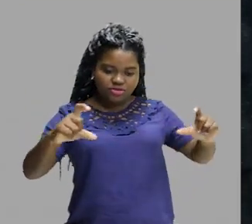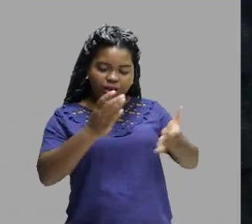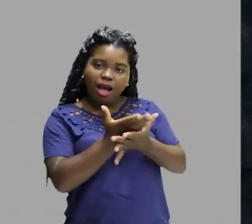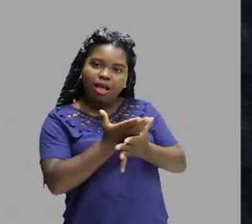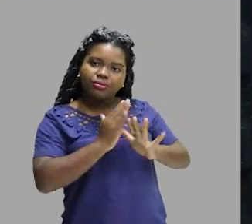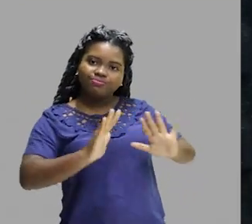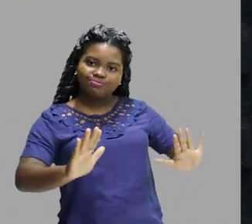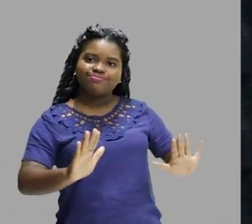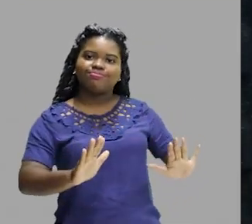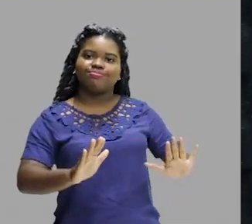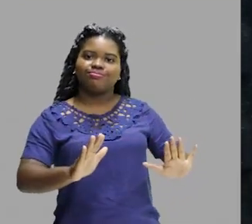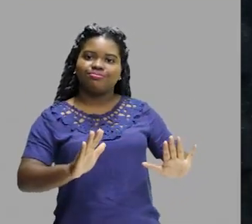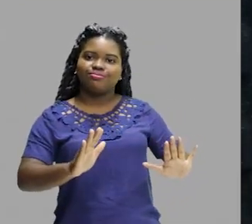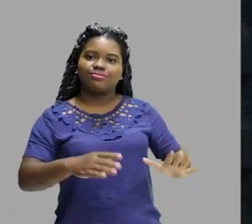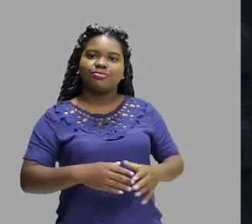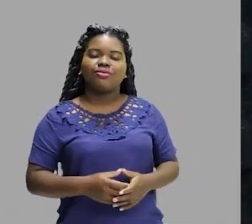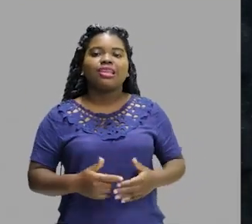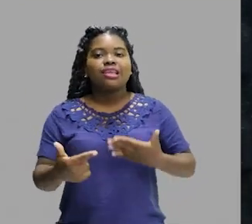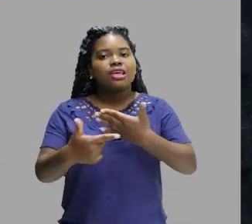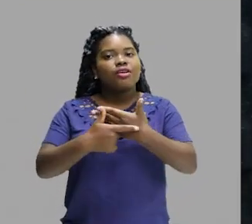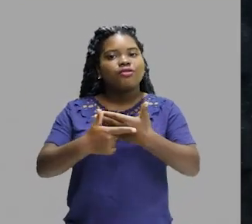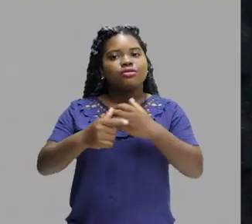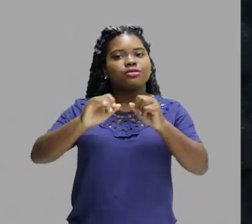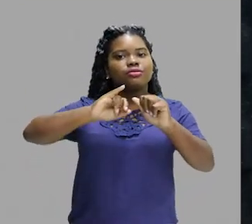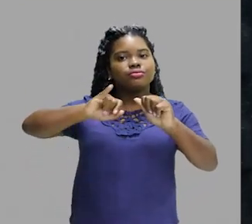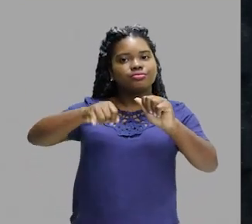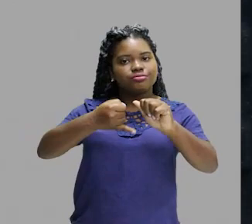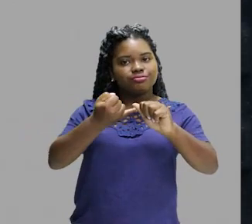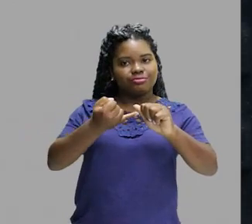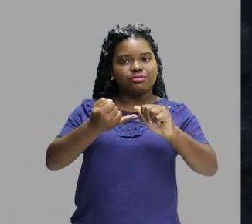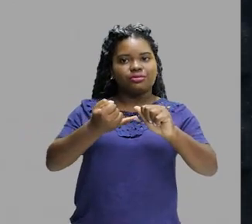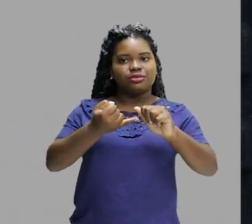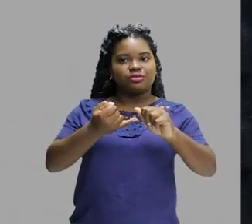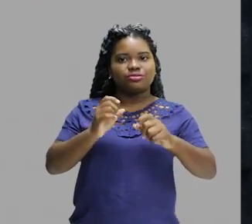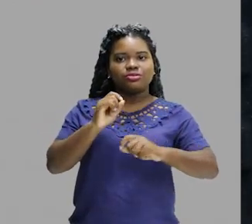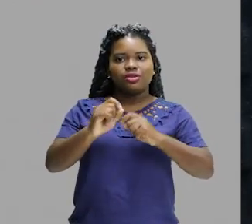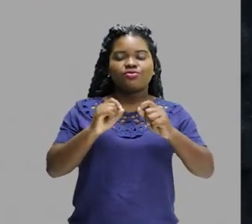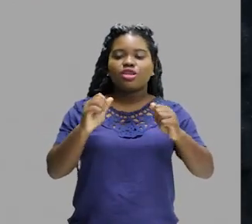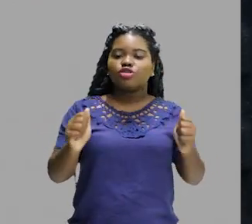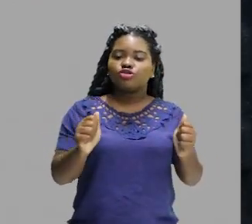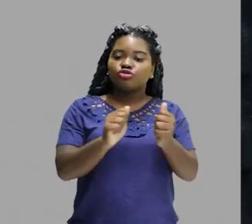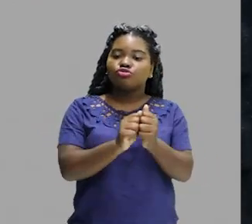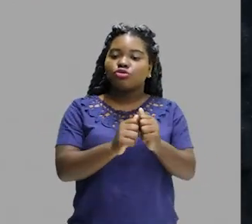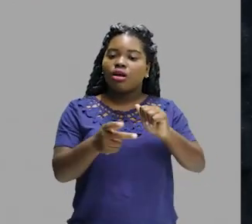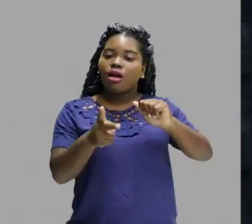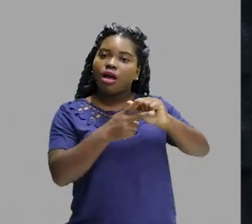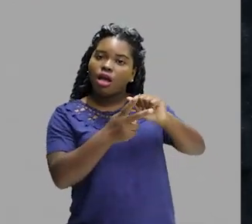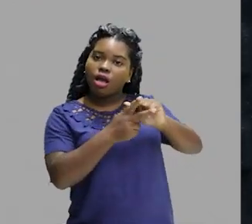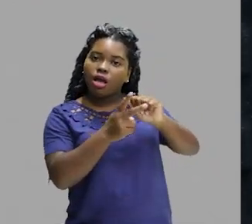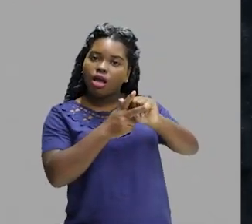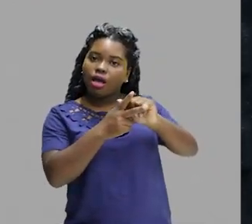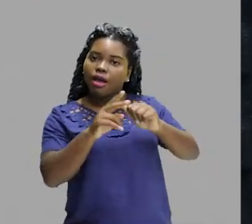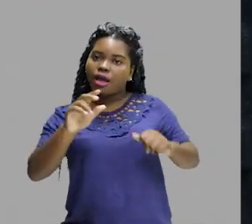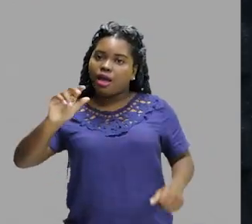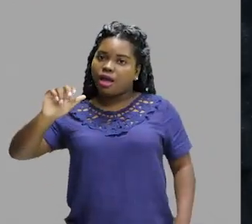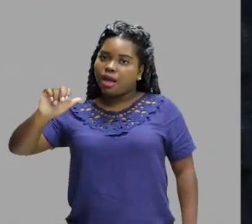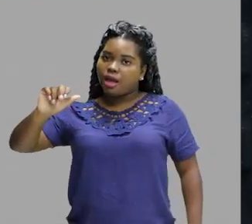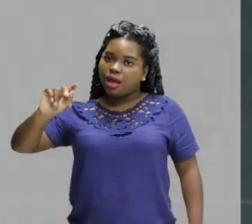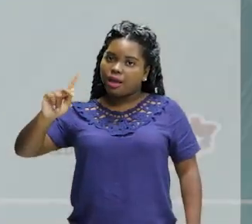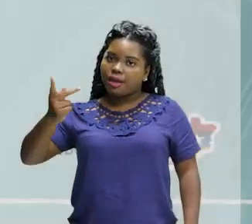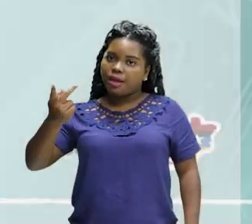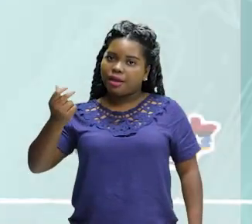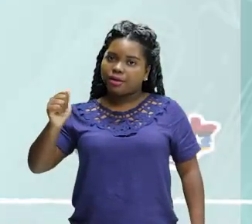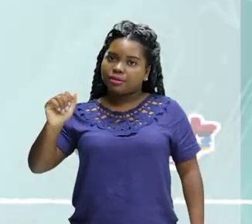de adjetivo. Quando está acompanhado do verbo haver, indica um tempo verbal composto.